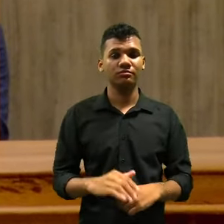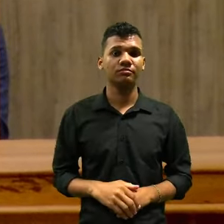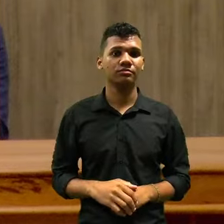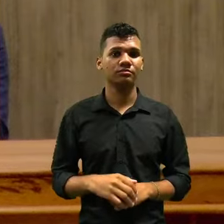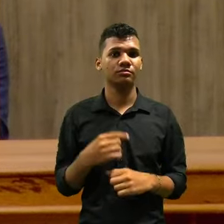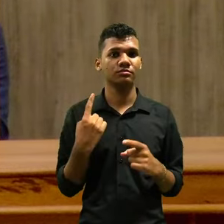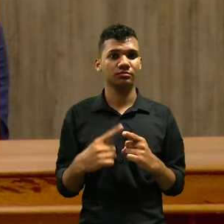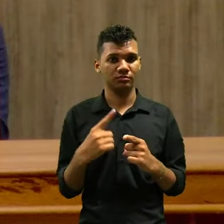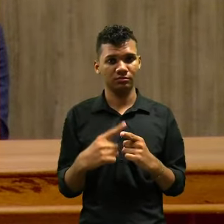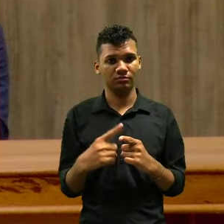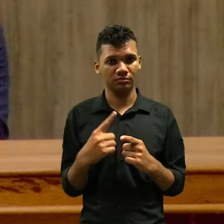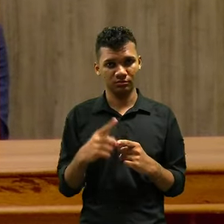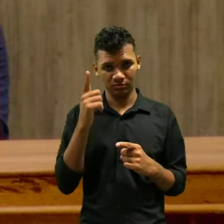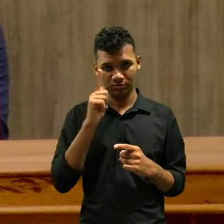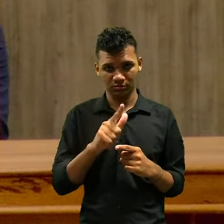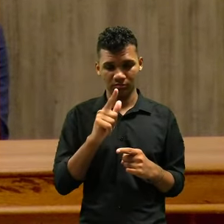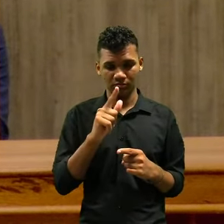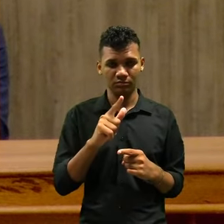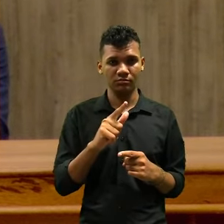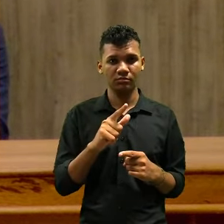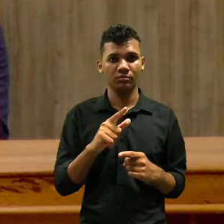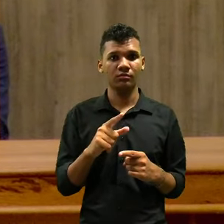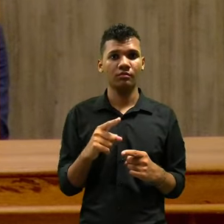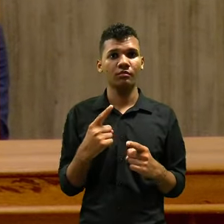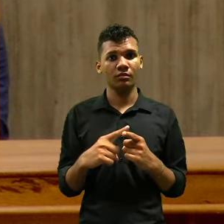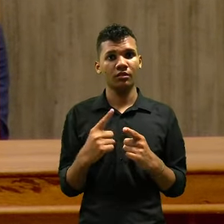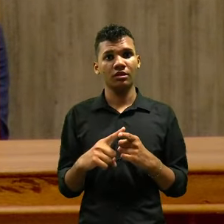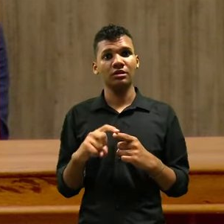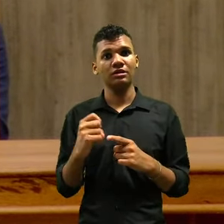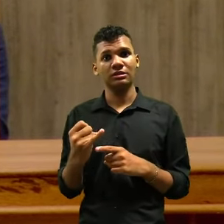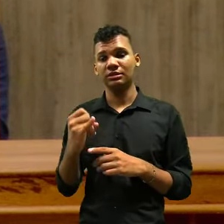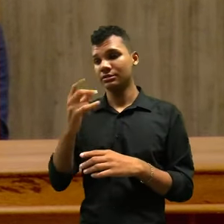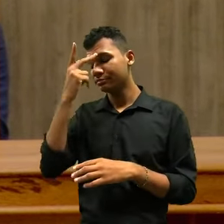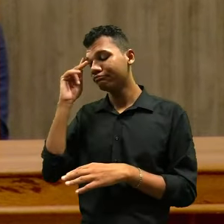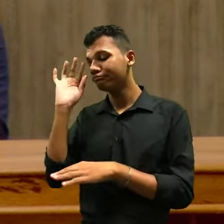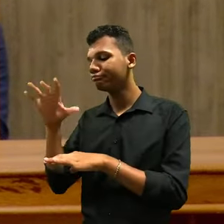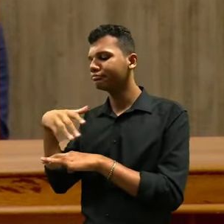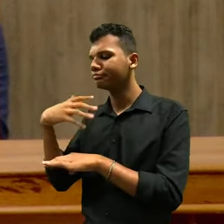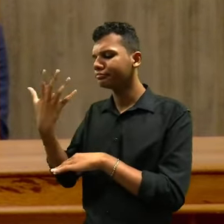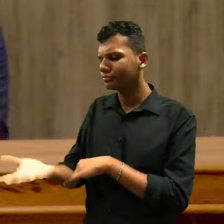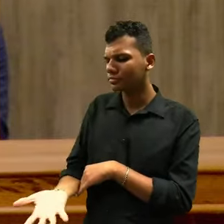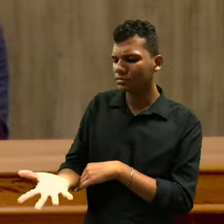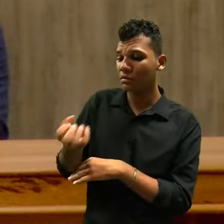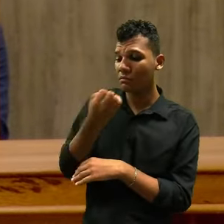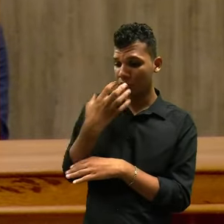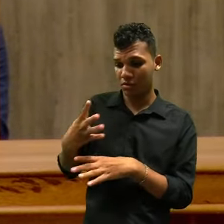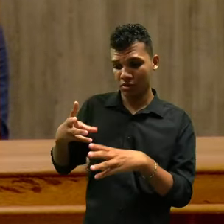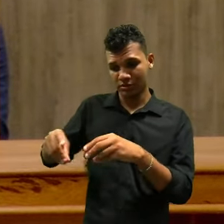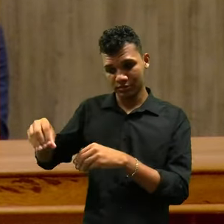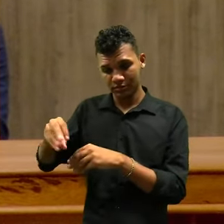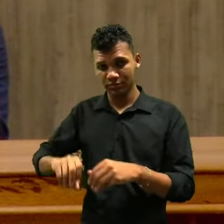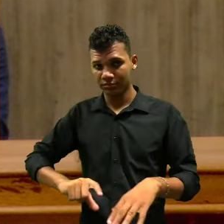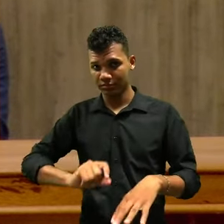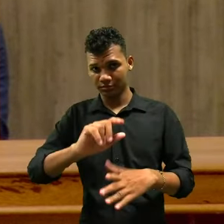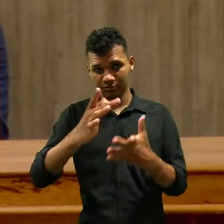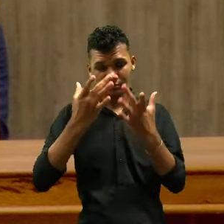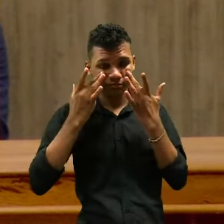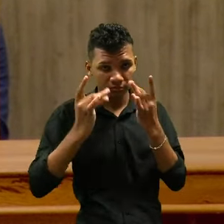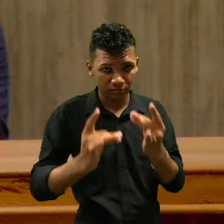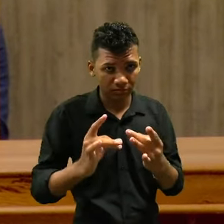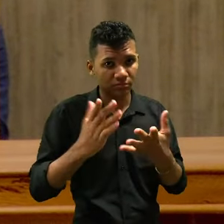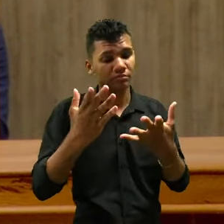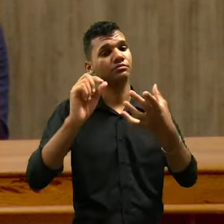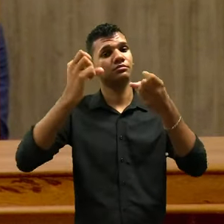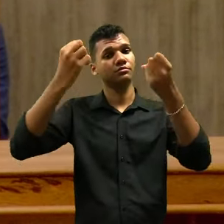boa vamos lá diga bem forte caiu aonde em Boa Terra e olha para cá irmãos deixa eu dizer uma coisa a